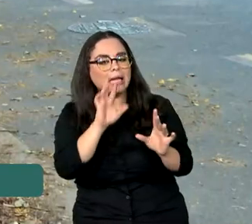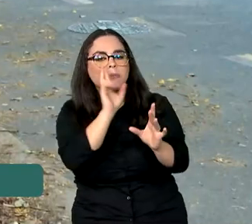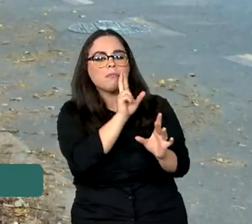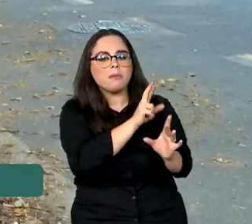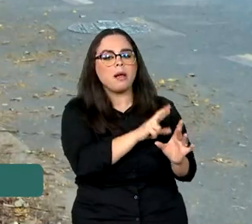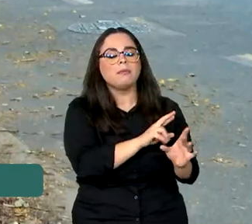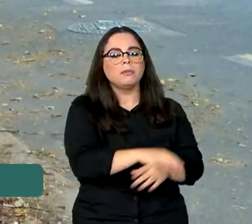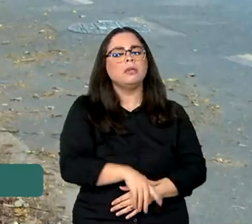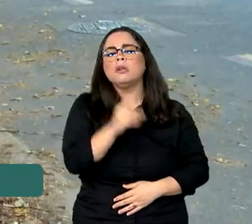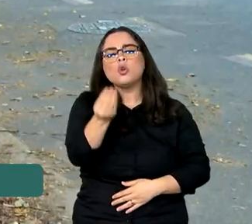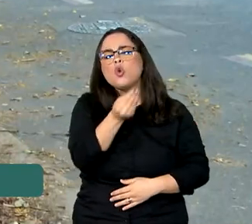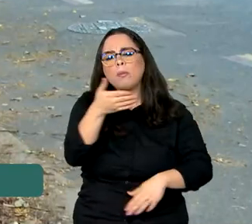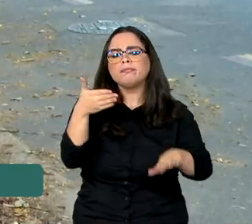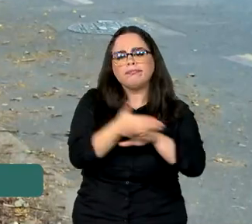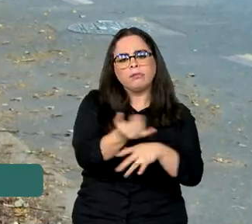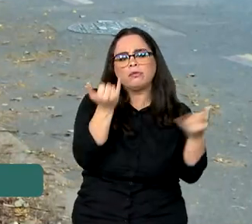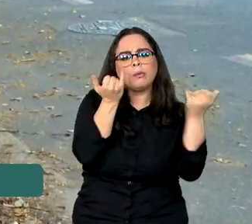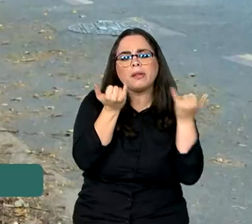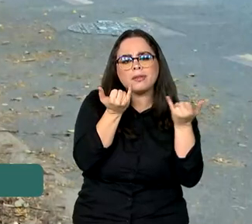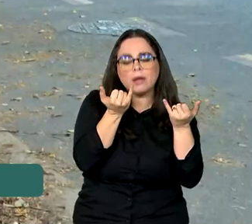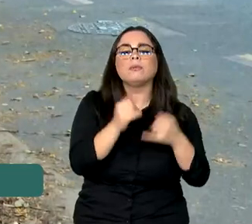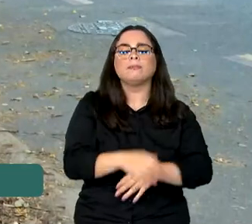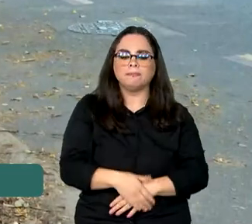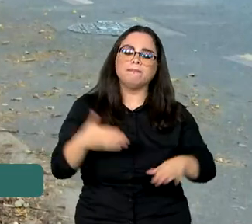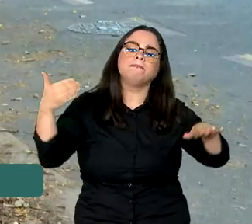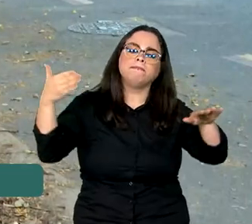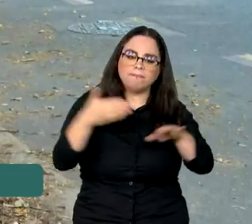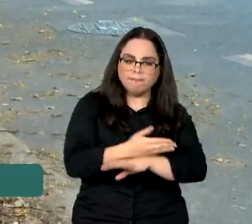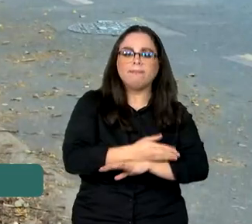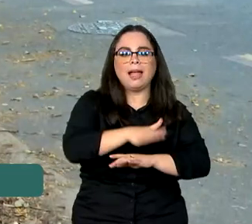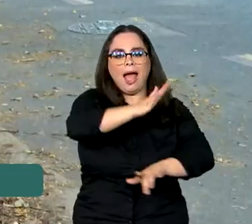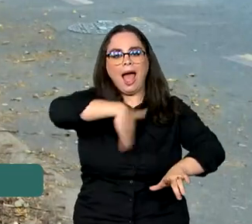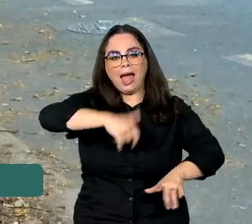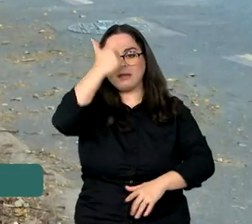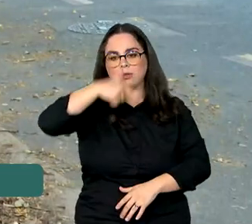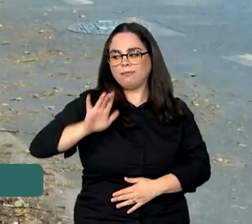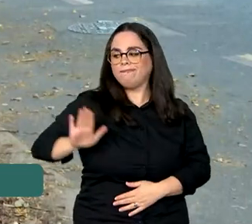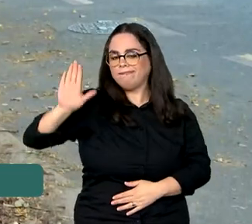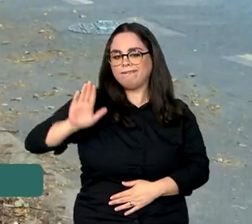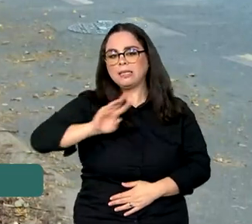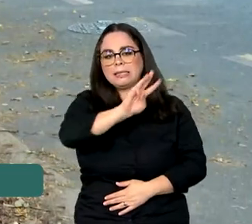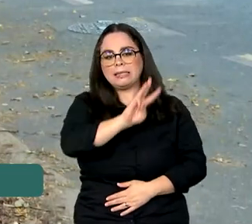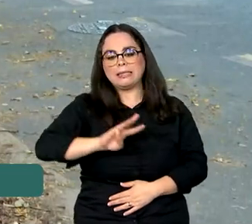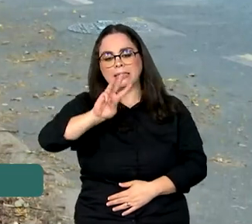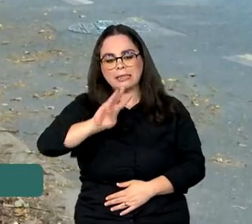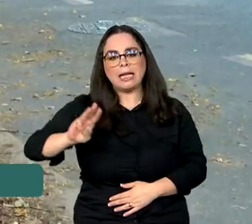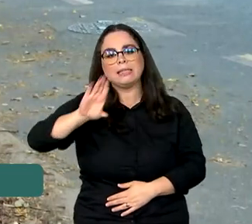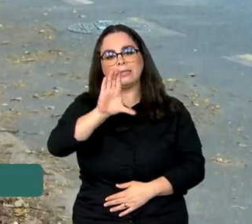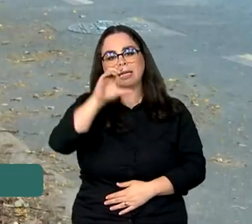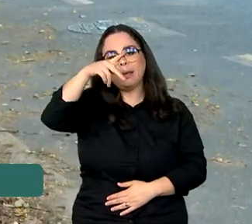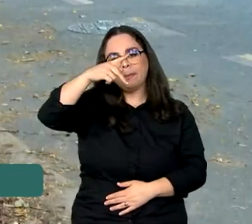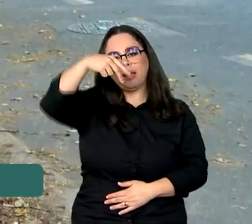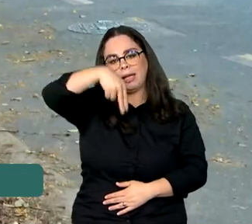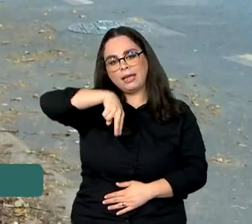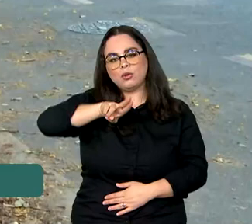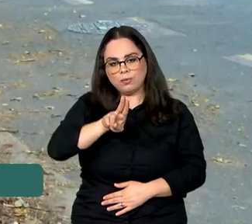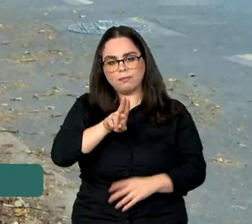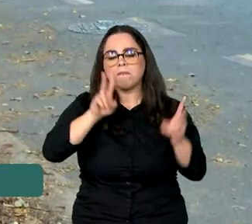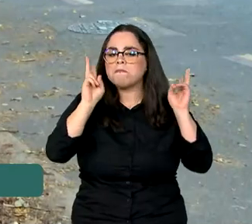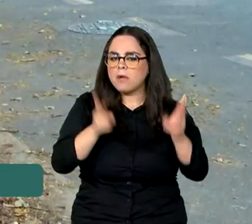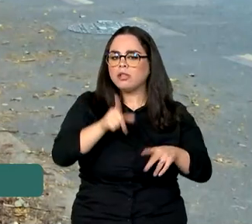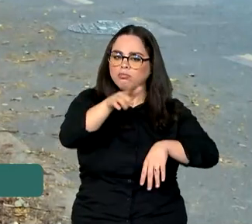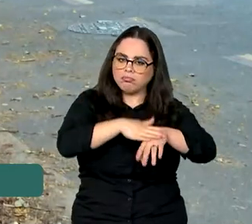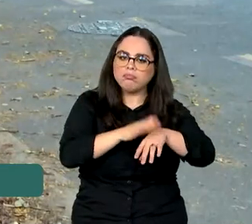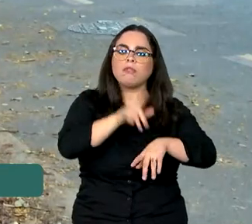ter acesso a todas essas informações, basta entrar na área do candidato no site do CPNU, mesmo local